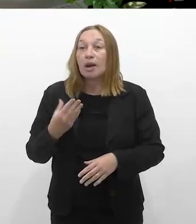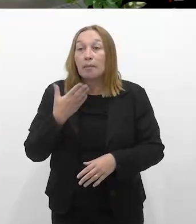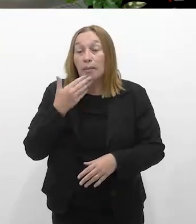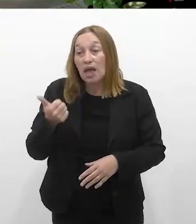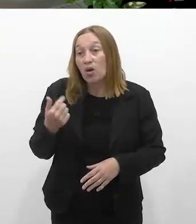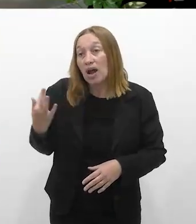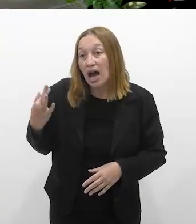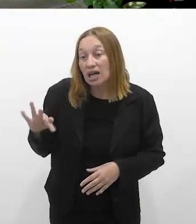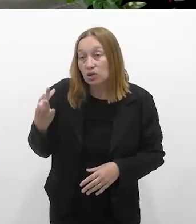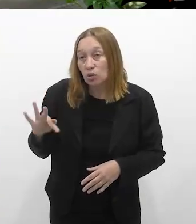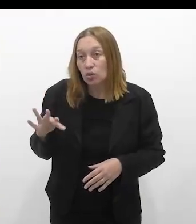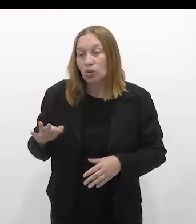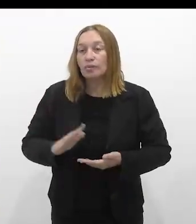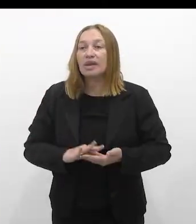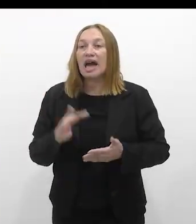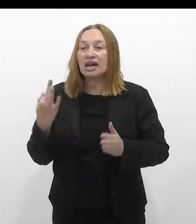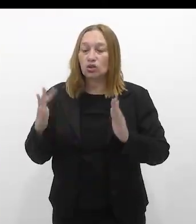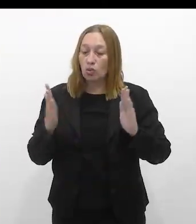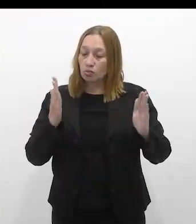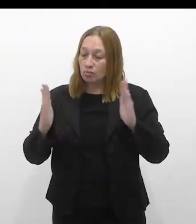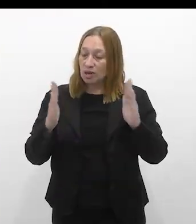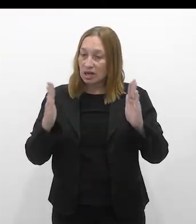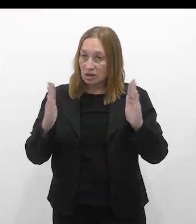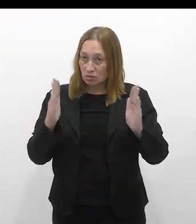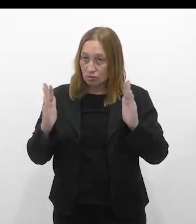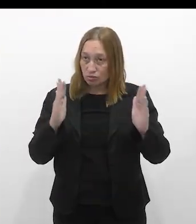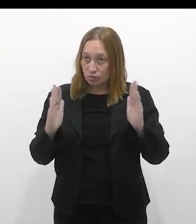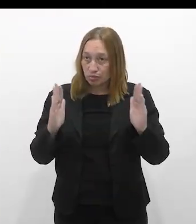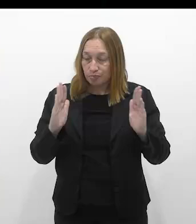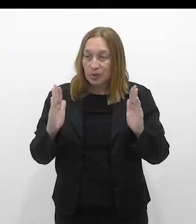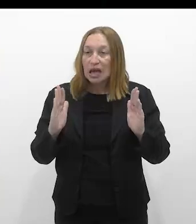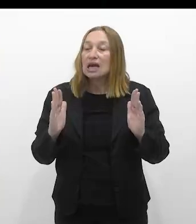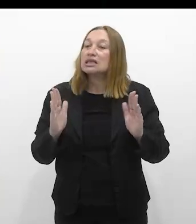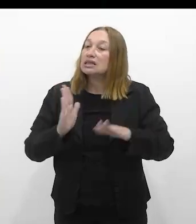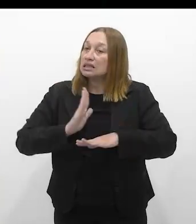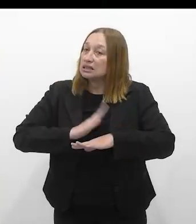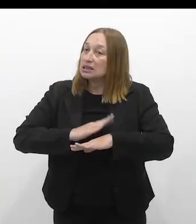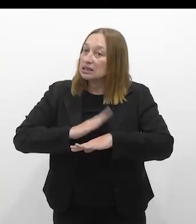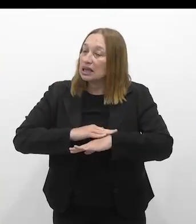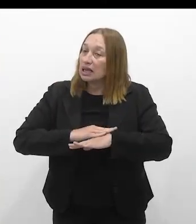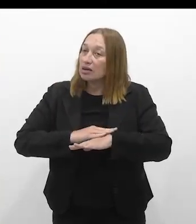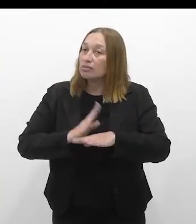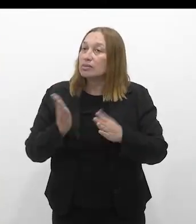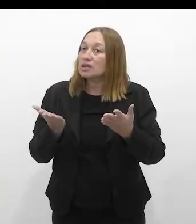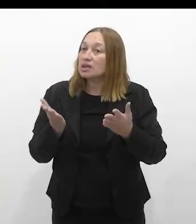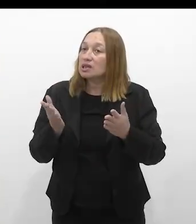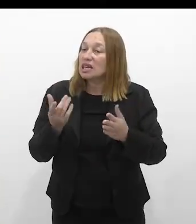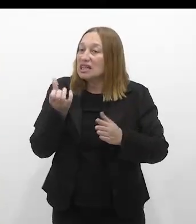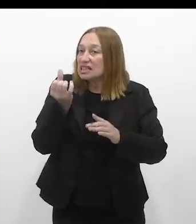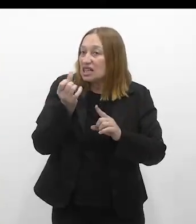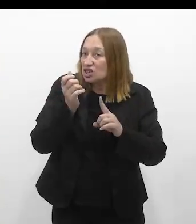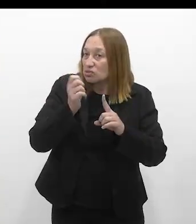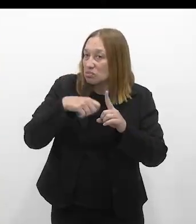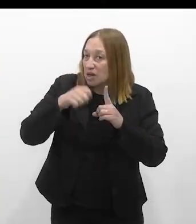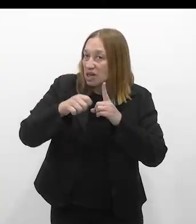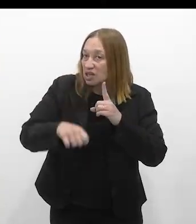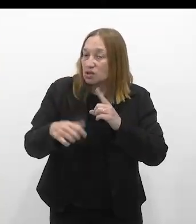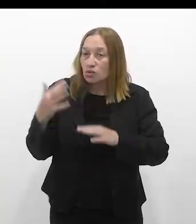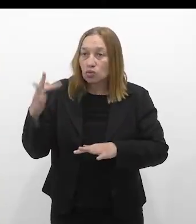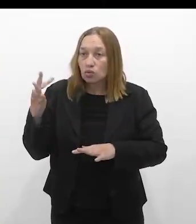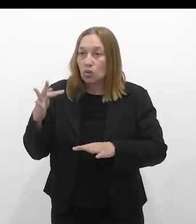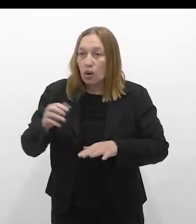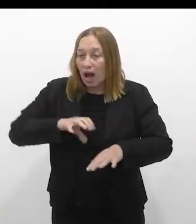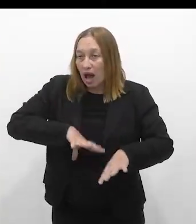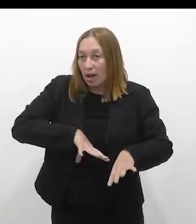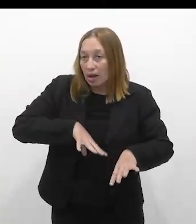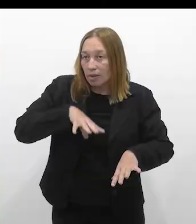que melhorar a dor. A dor, durante muito tempo, então a definição de dor crônica é mais de 6 meses com dor.